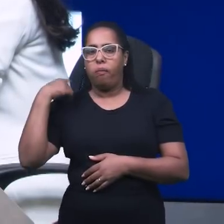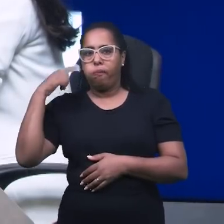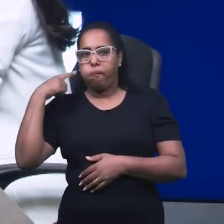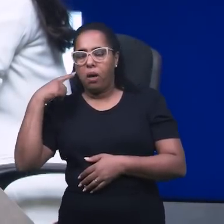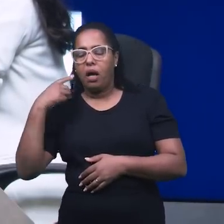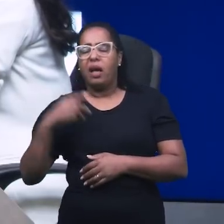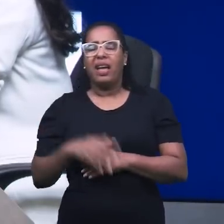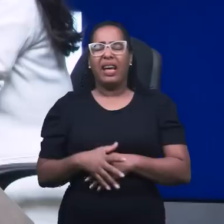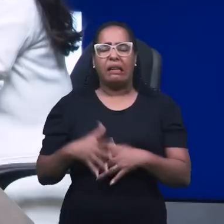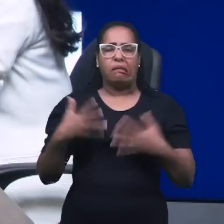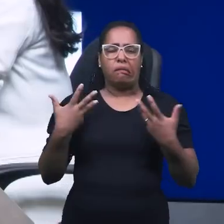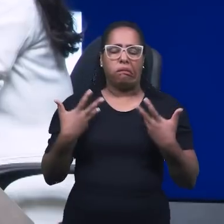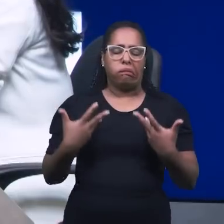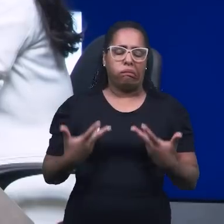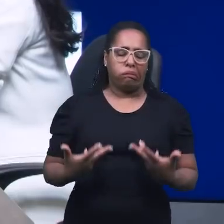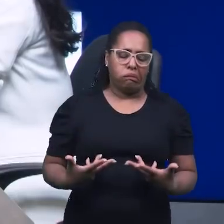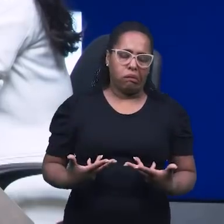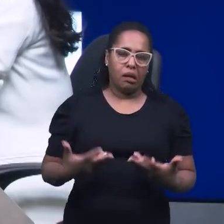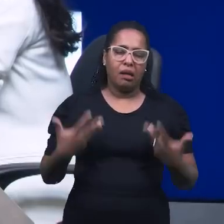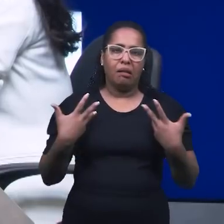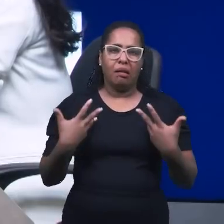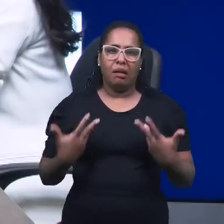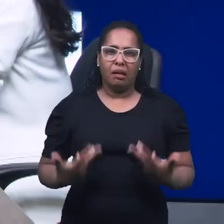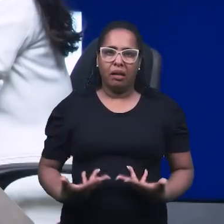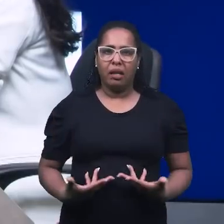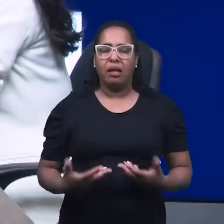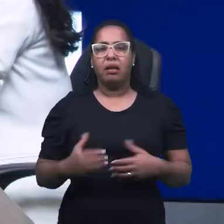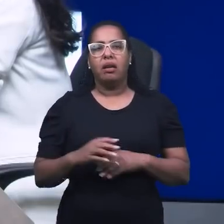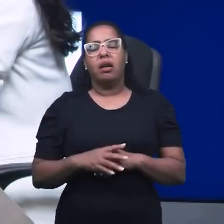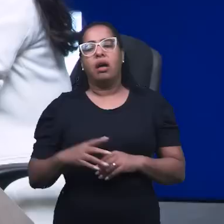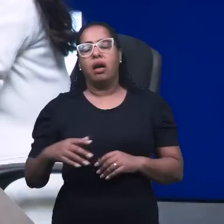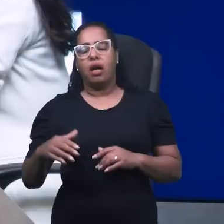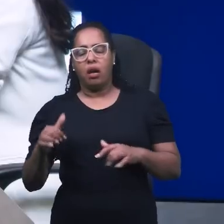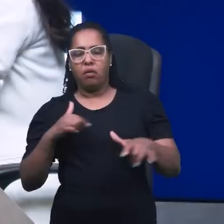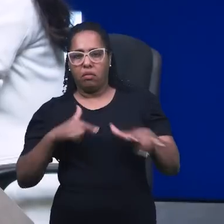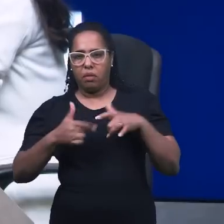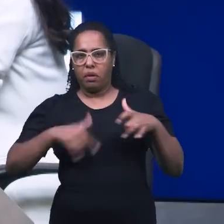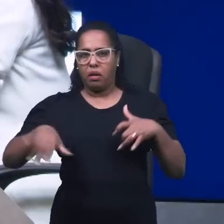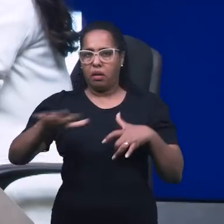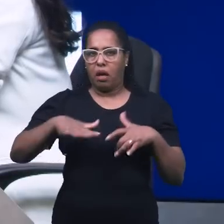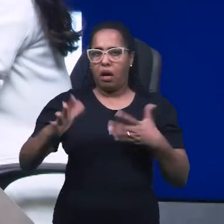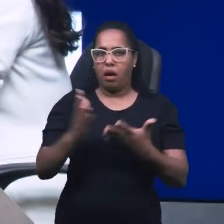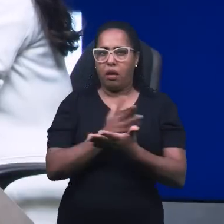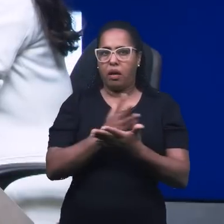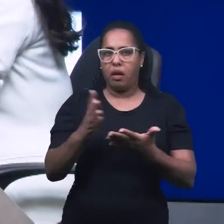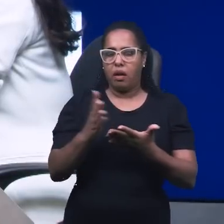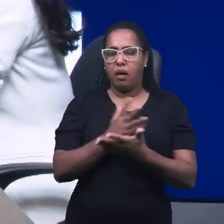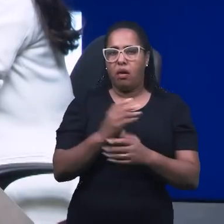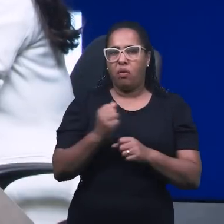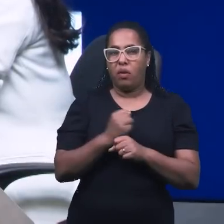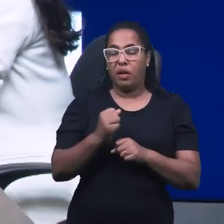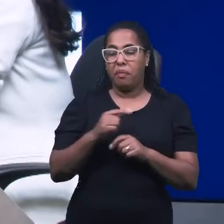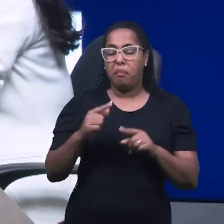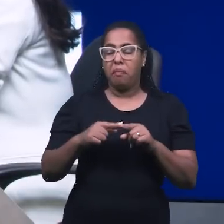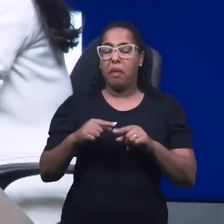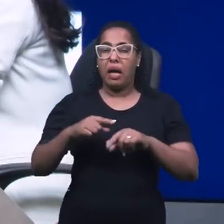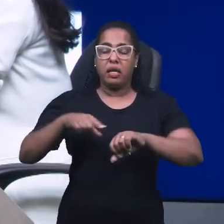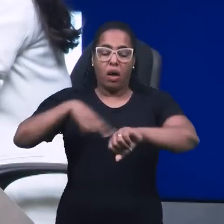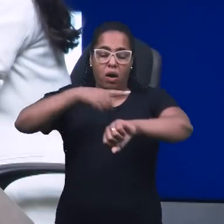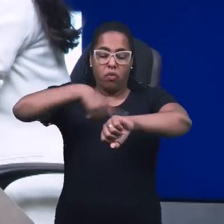muito cansativo, né? Então, eu advoguei alguns anos, mas era uma carga horária muito